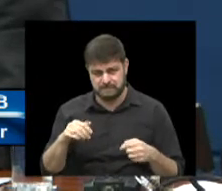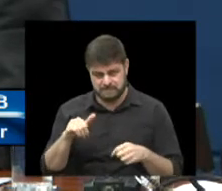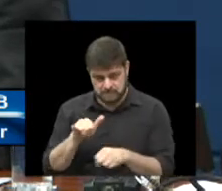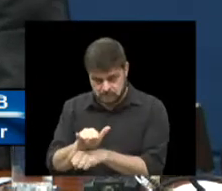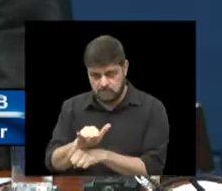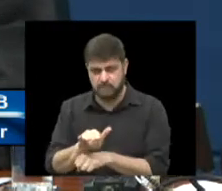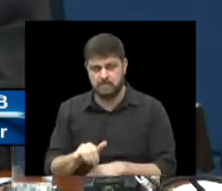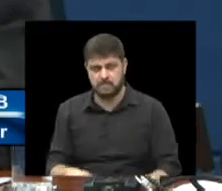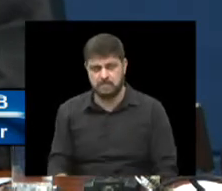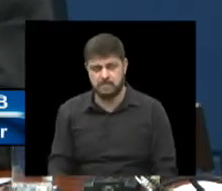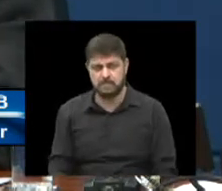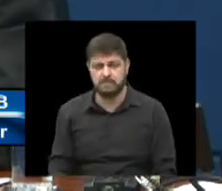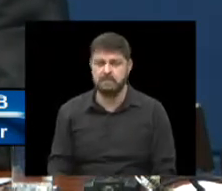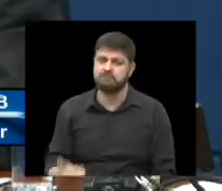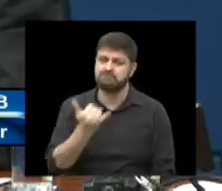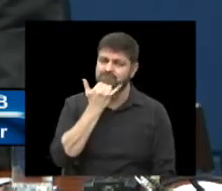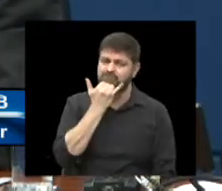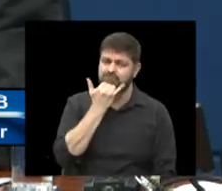ausente.